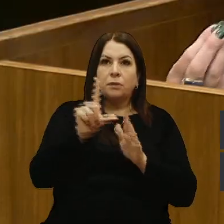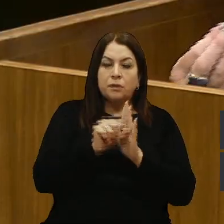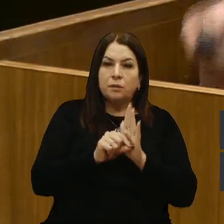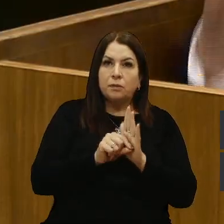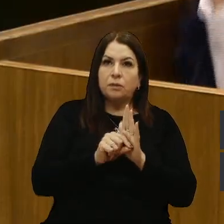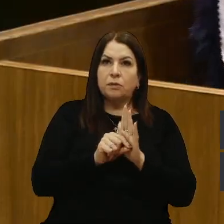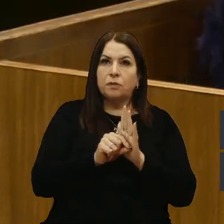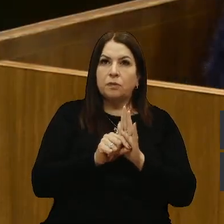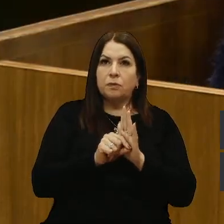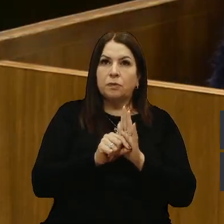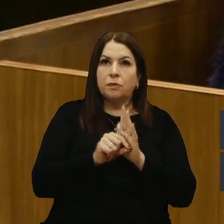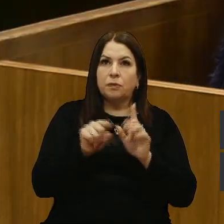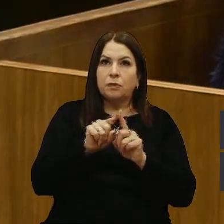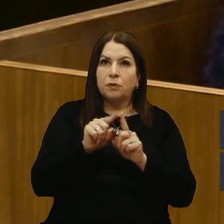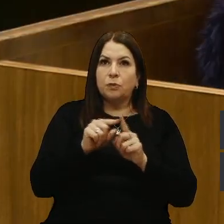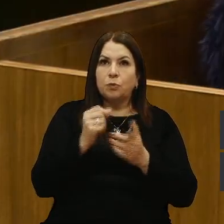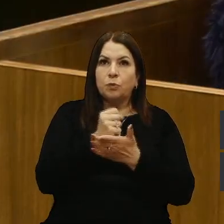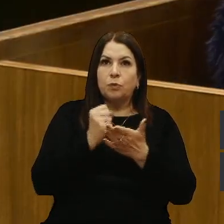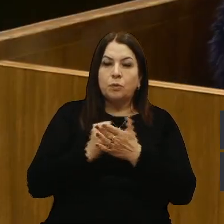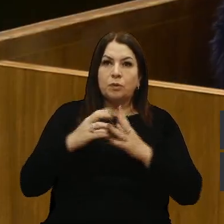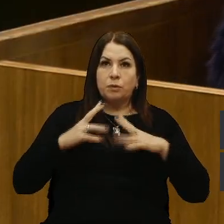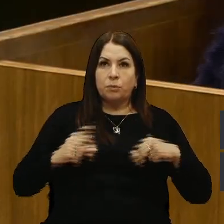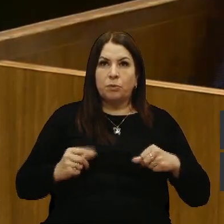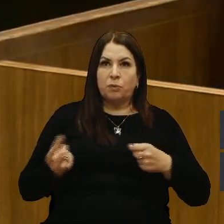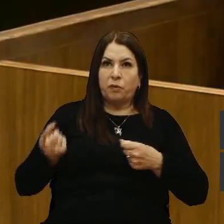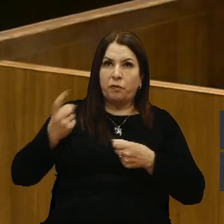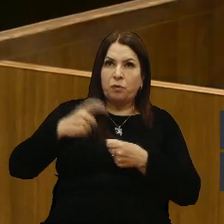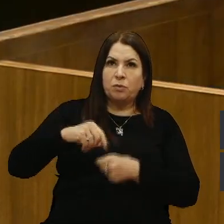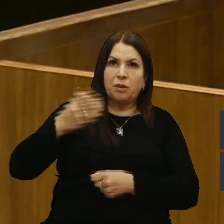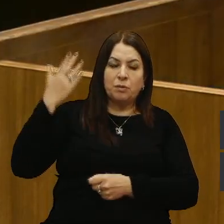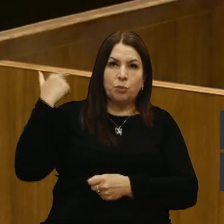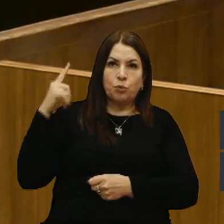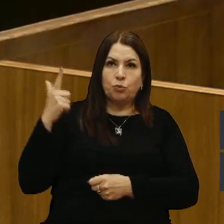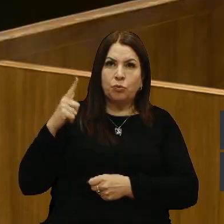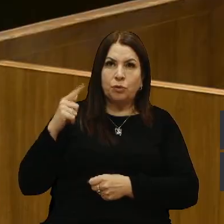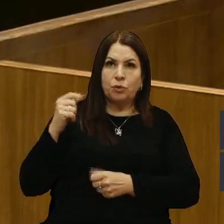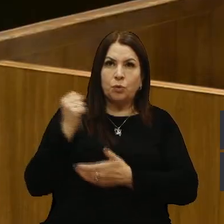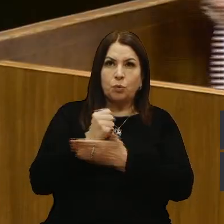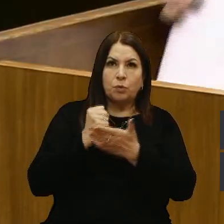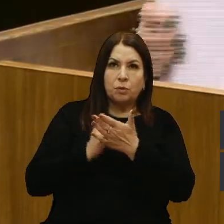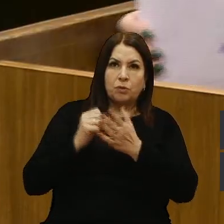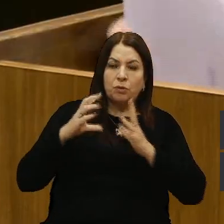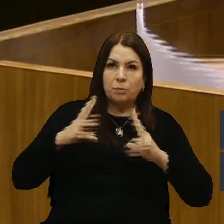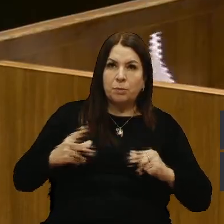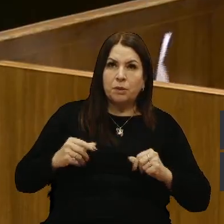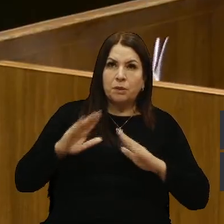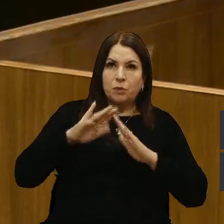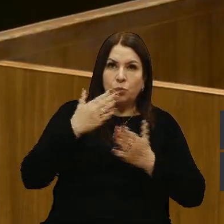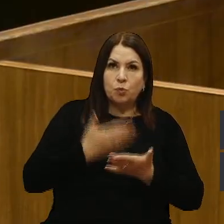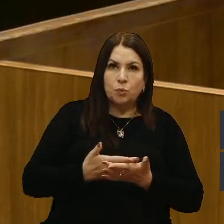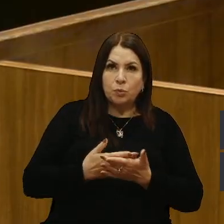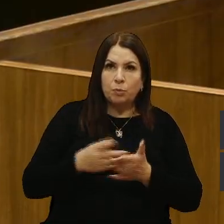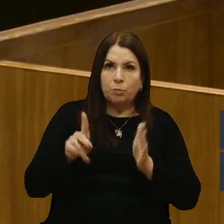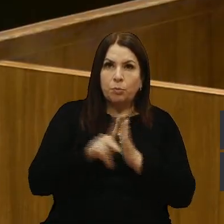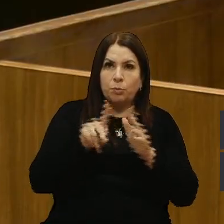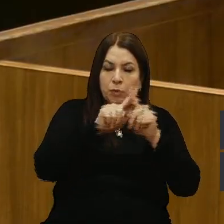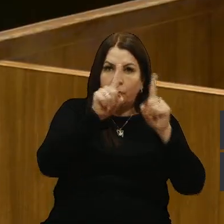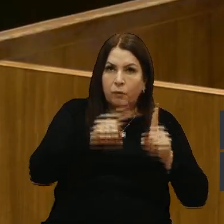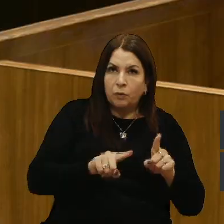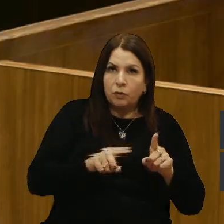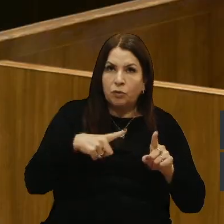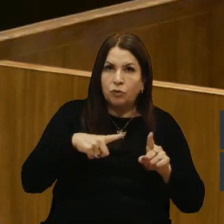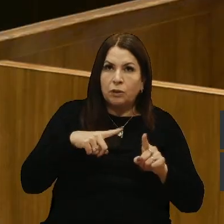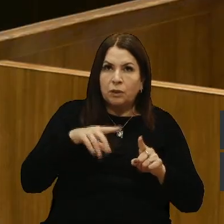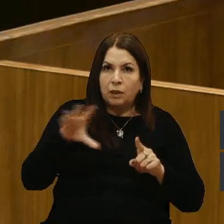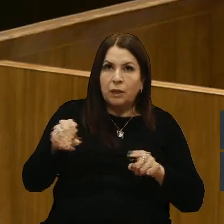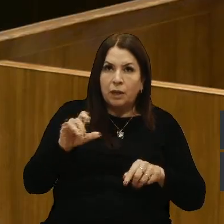valor do contrato de limpeza. Vamos voltar àquela época que não tinha contrato de limpeza nas escolas, que os próprios servidores tinham que ir